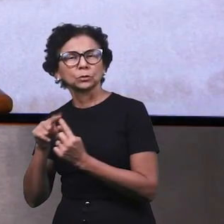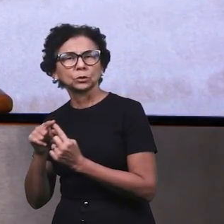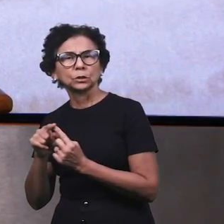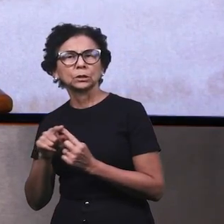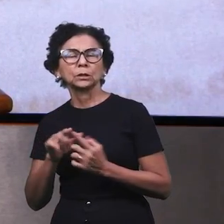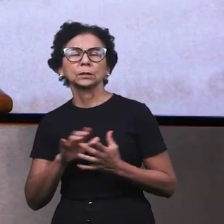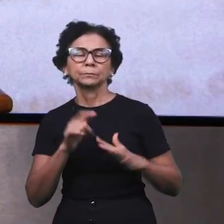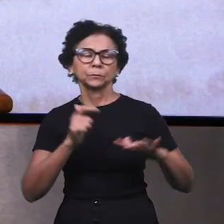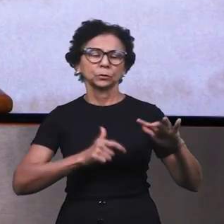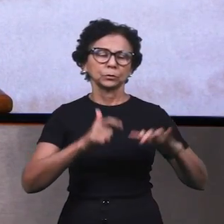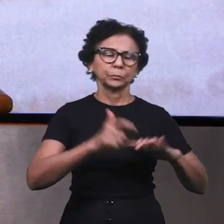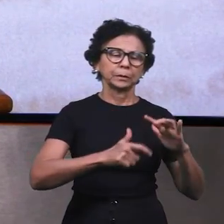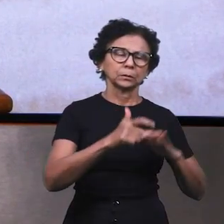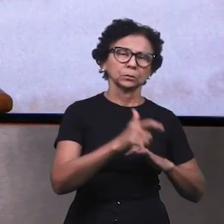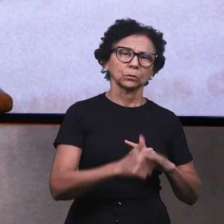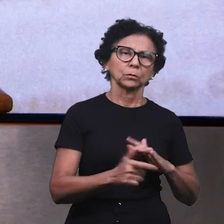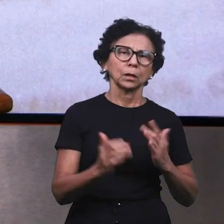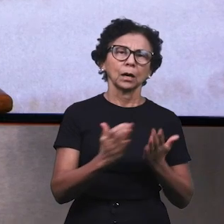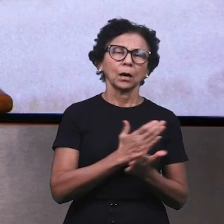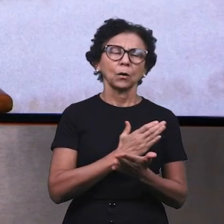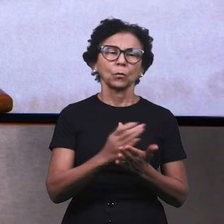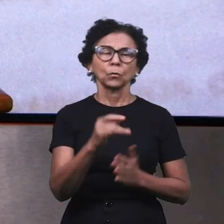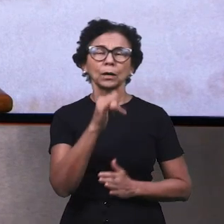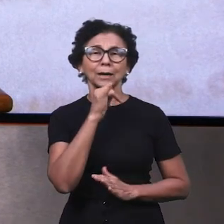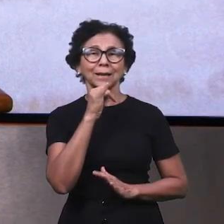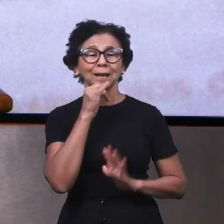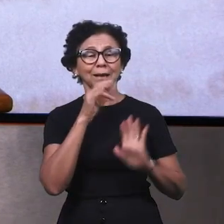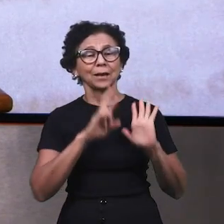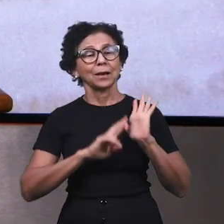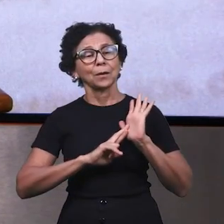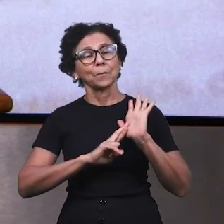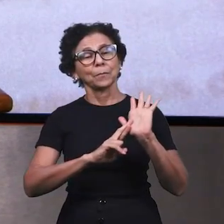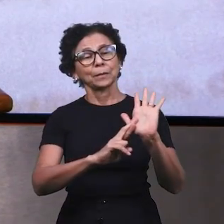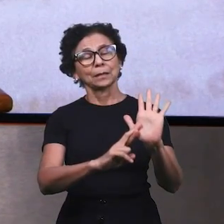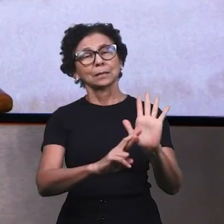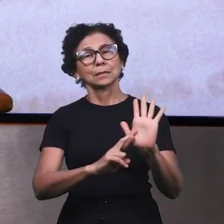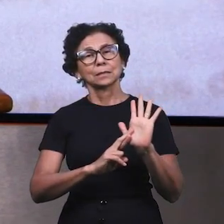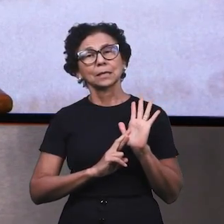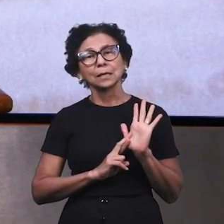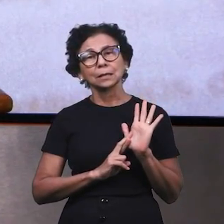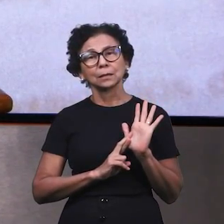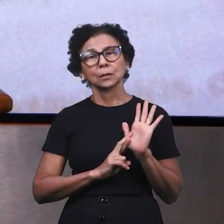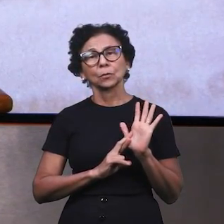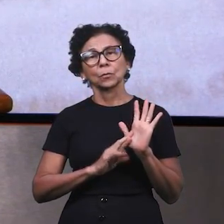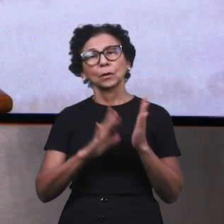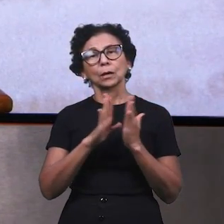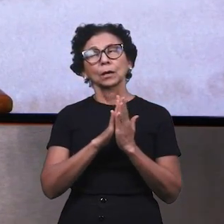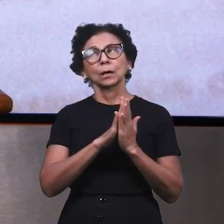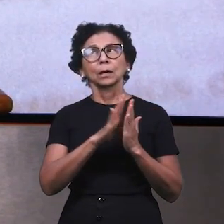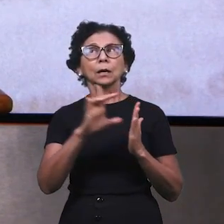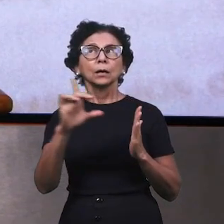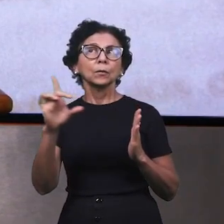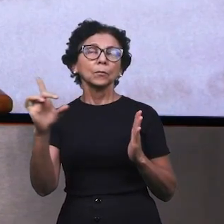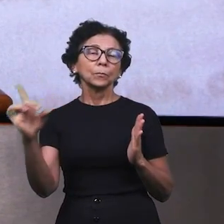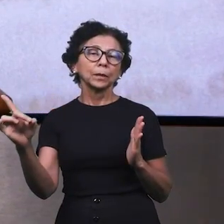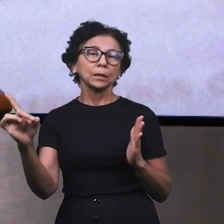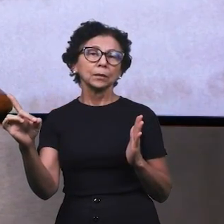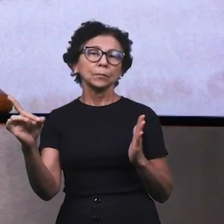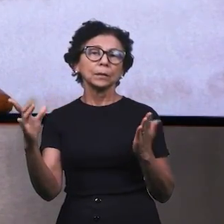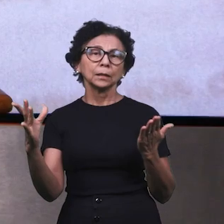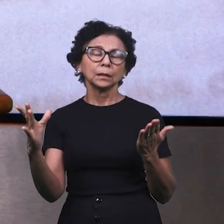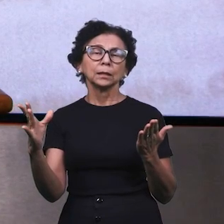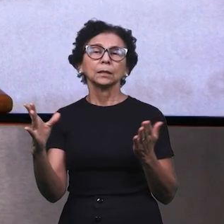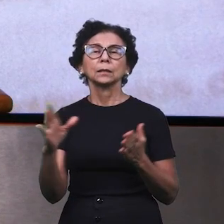alguns exemplos que representam a forma marcante da narrativa bíblica, tornando a